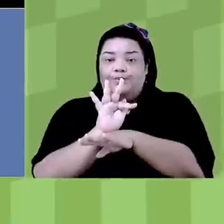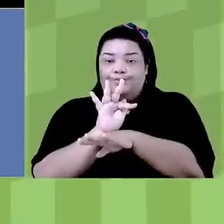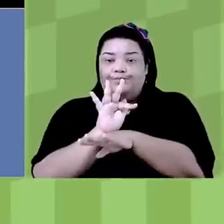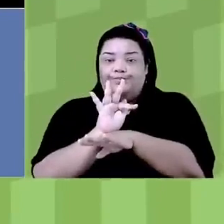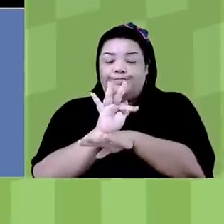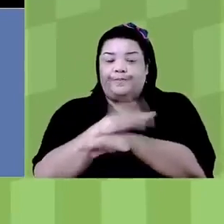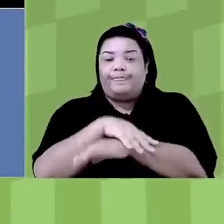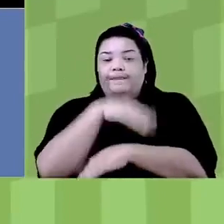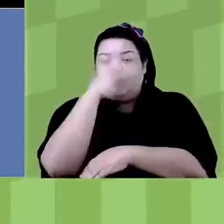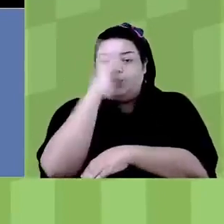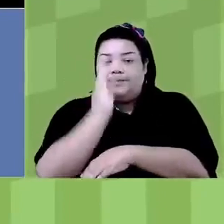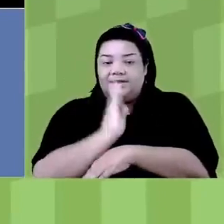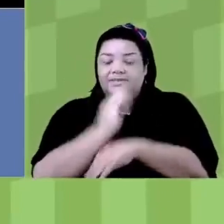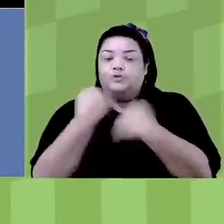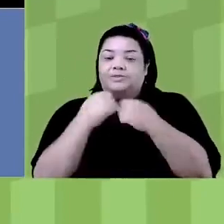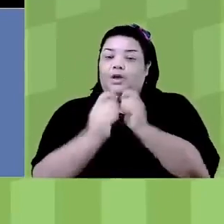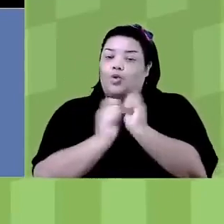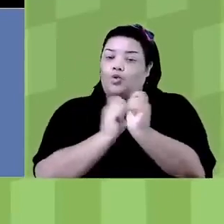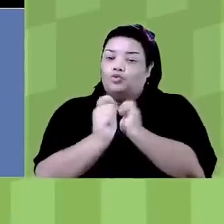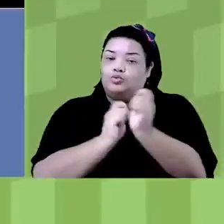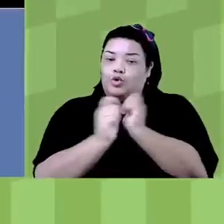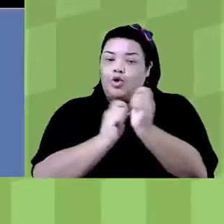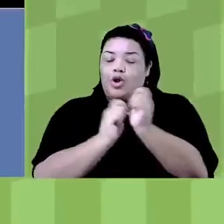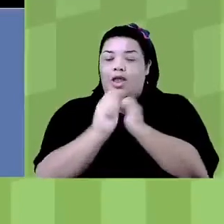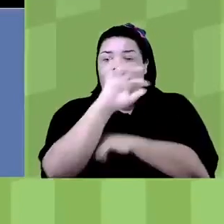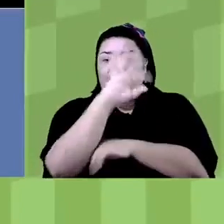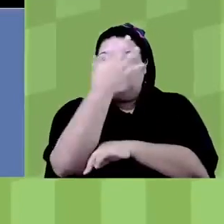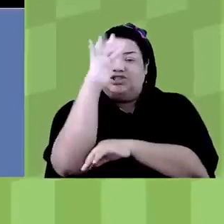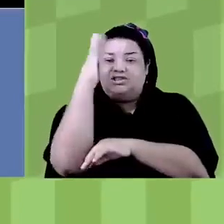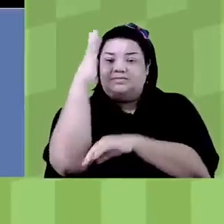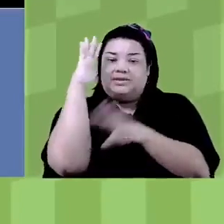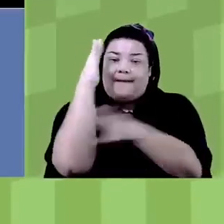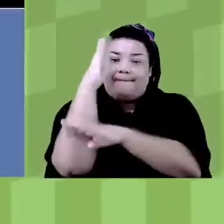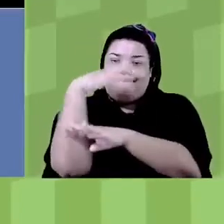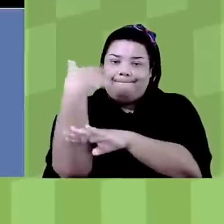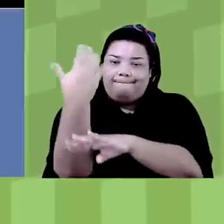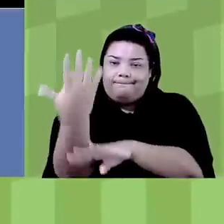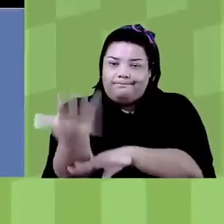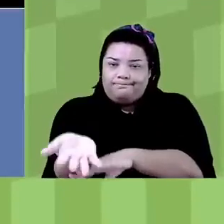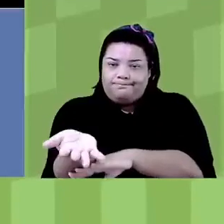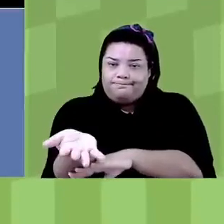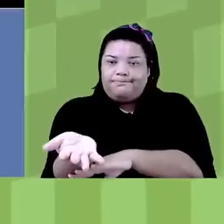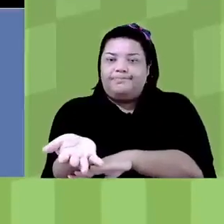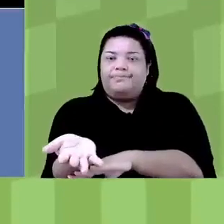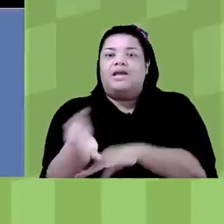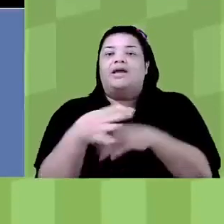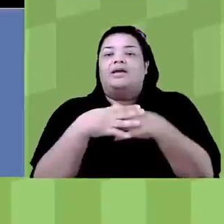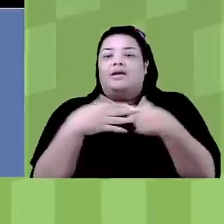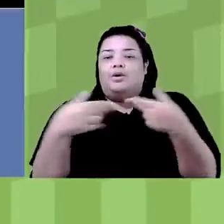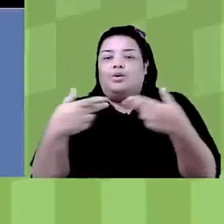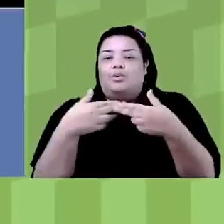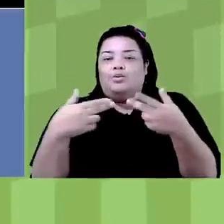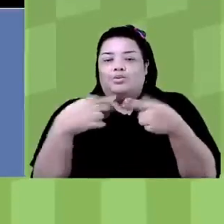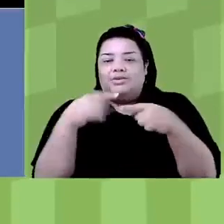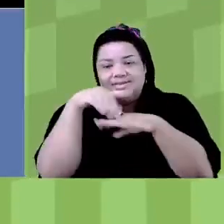de desmatamento, políticas industriais, etc. Então, normalmente são questões mais